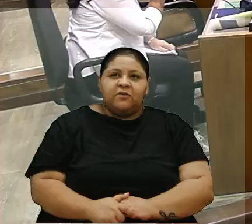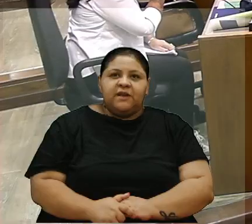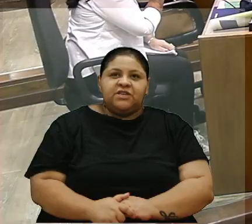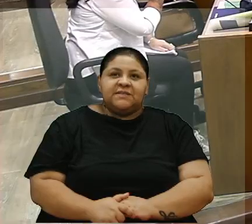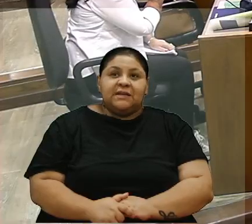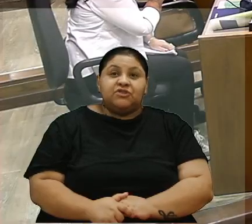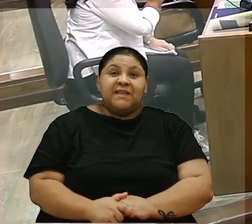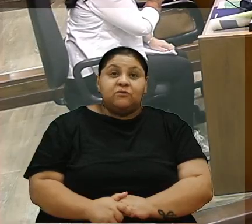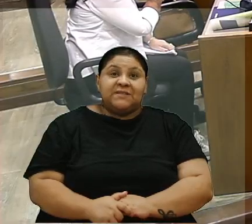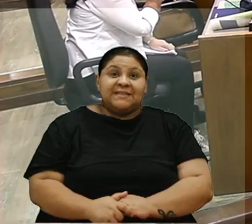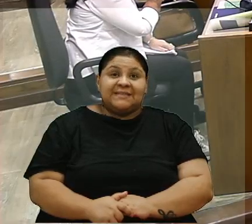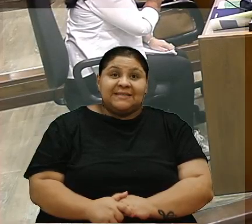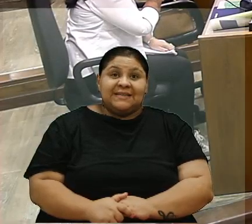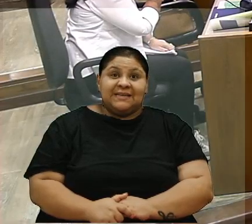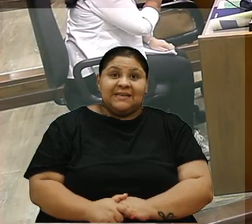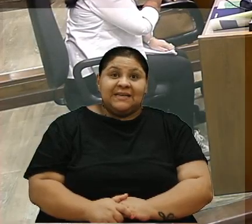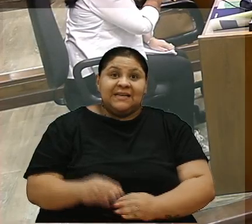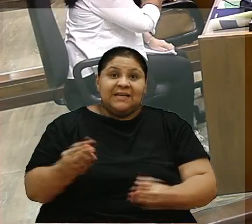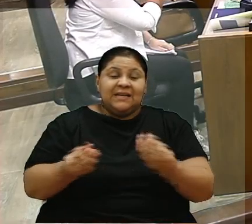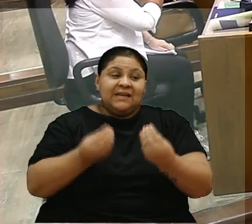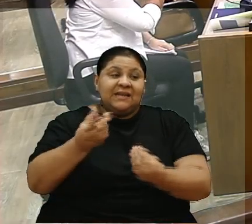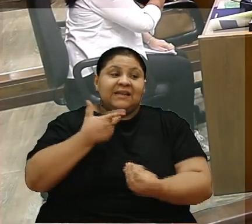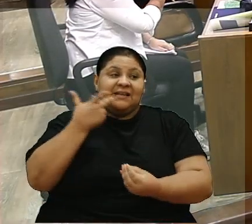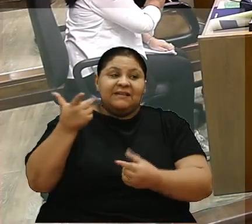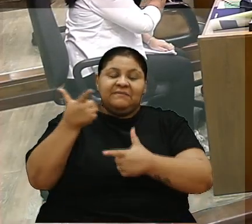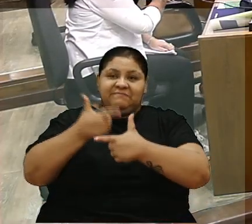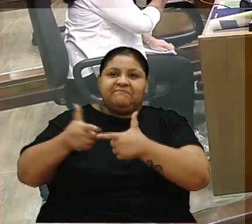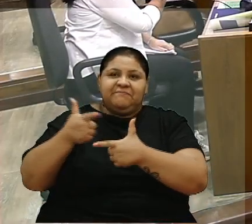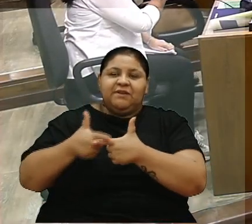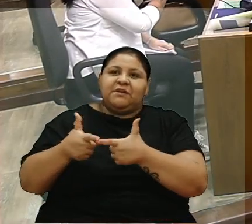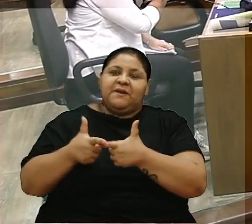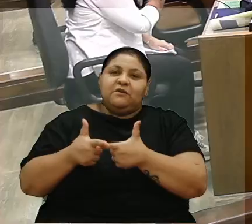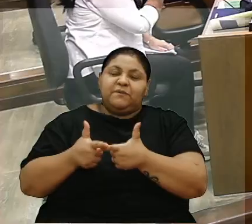Eu acho que, como eu disse, são problemas